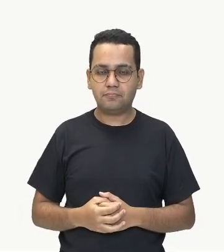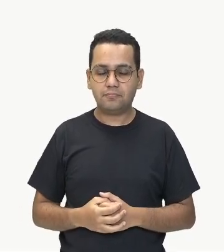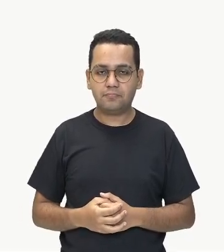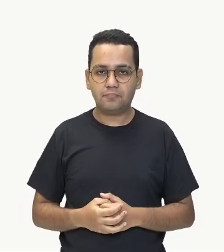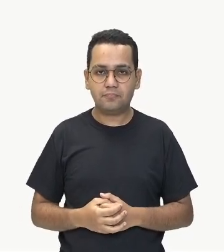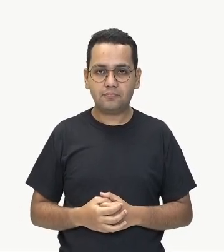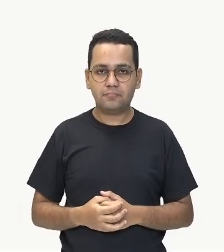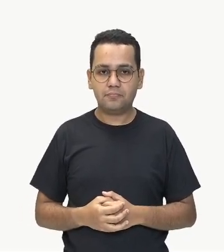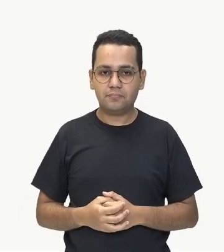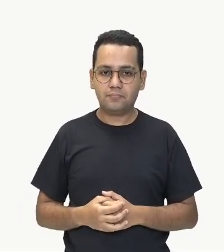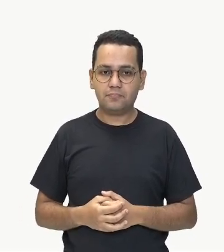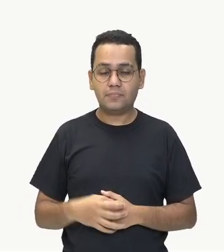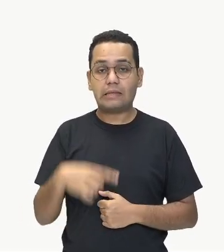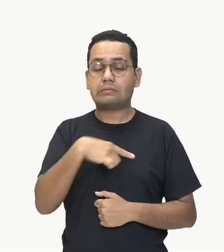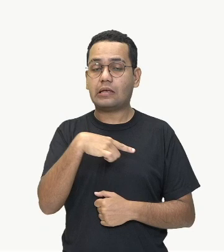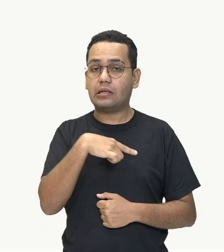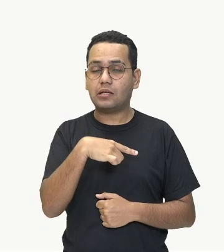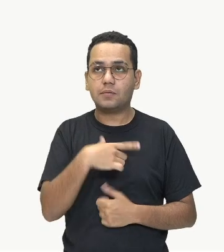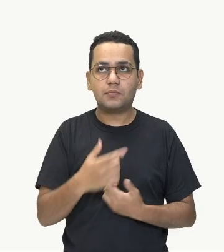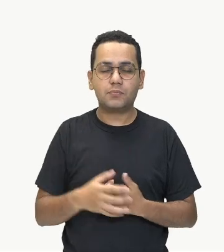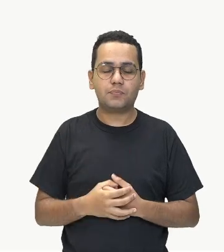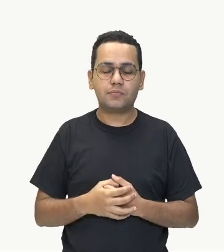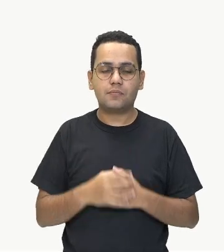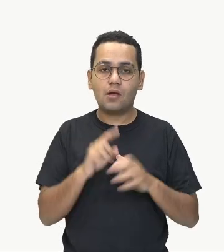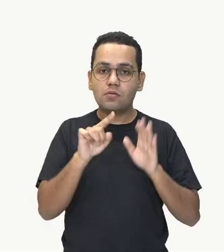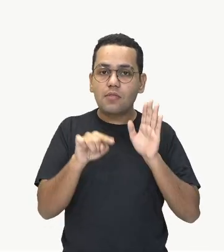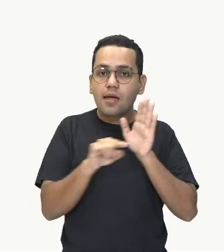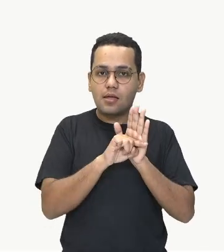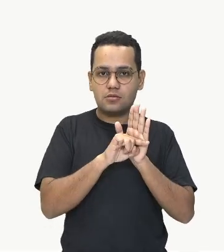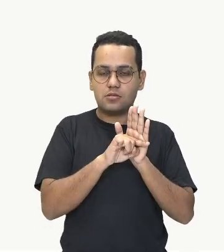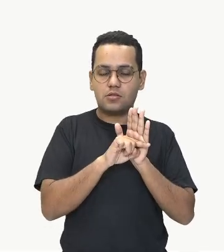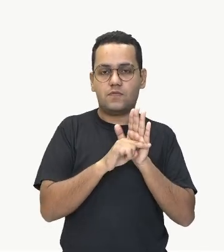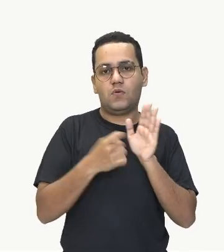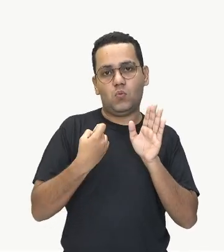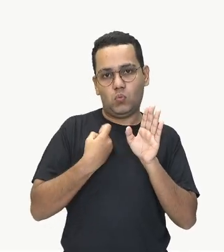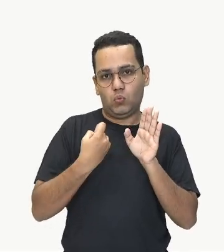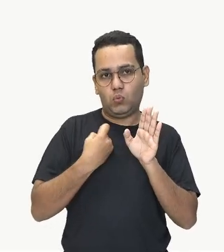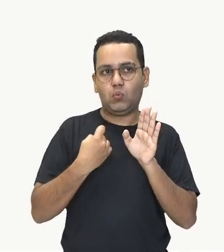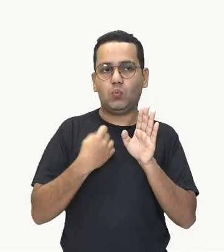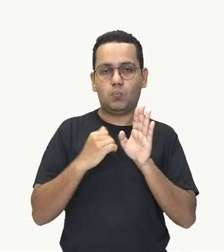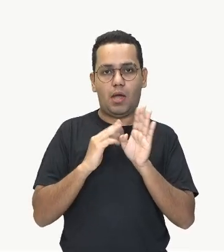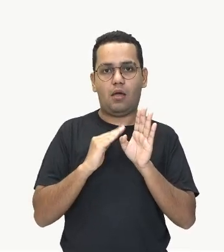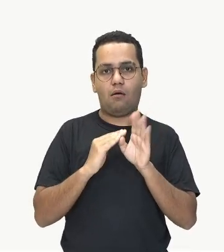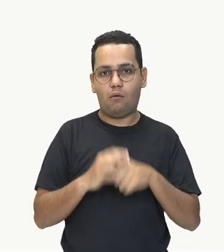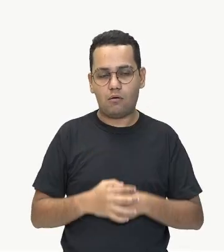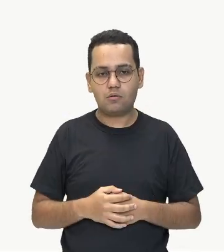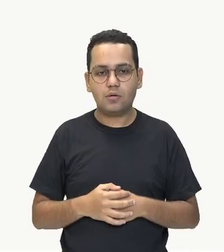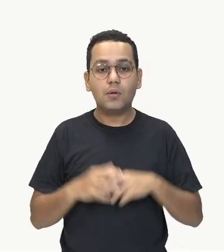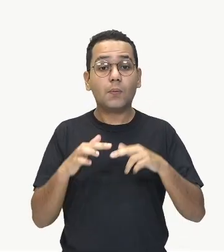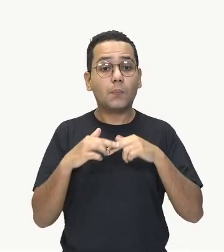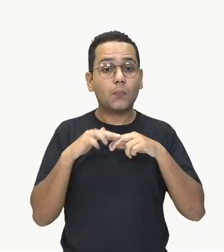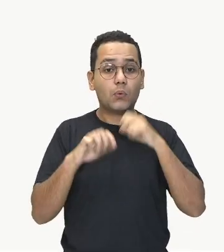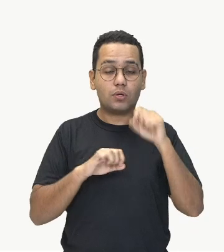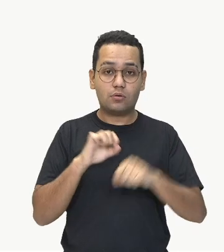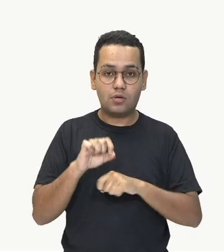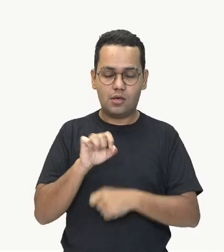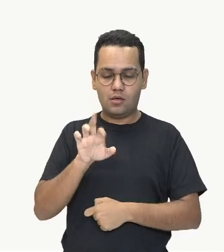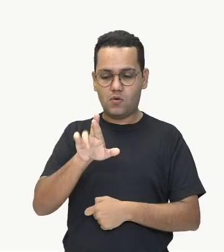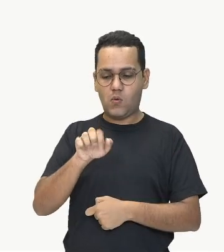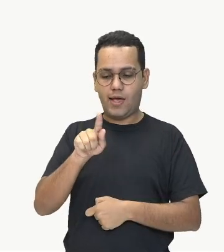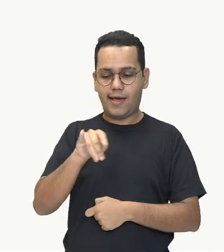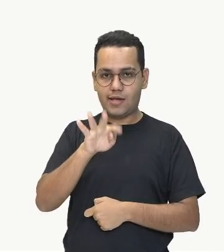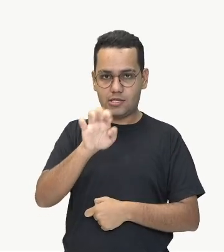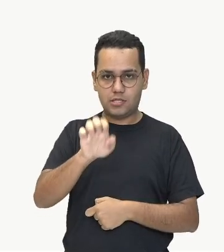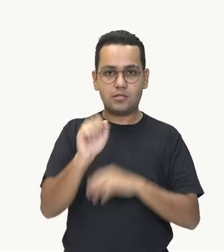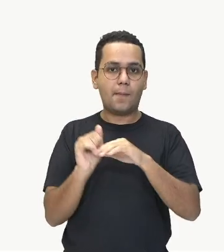negativo maior Então como aqui o reagente é maior que o produto o valor negativo é maior